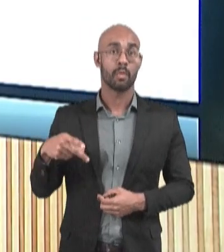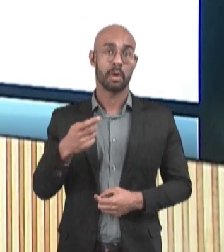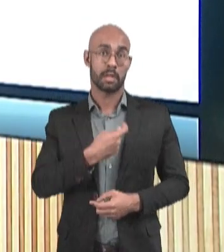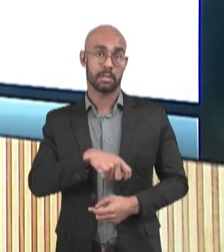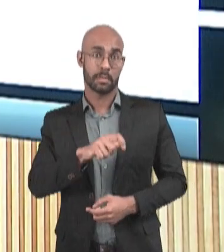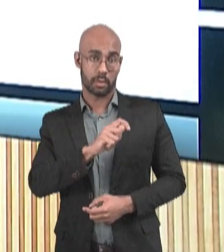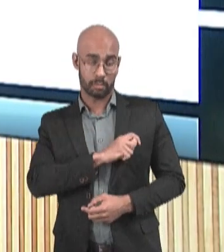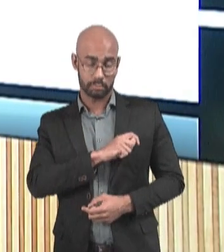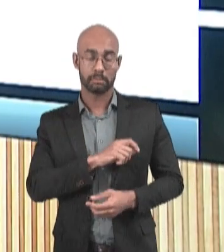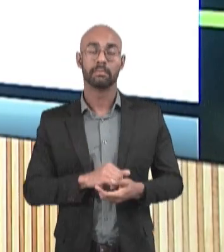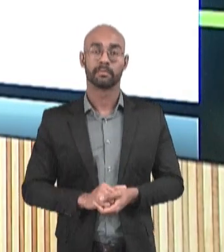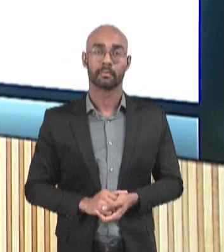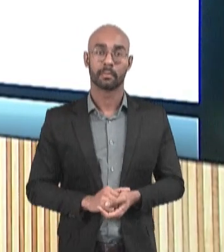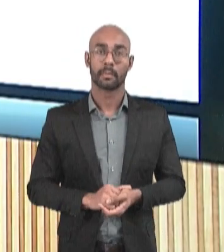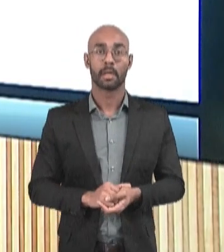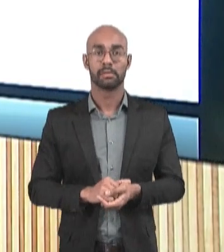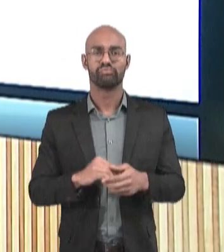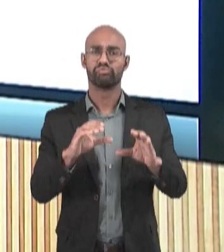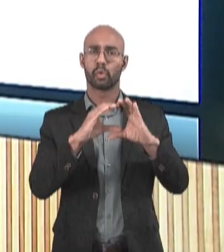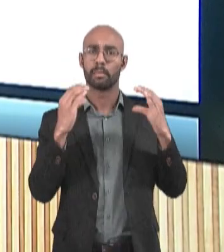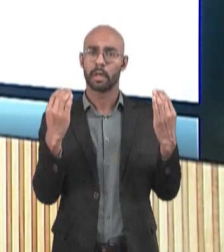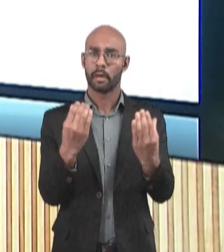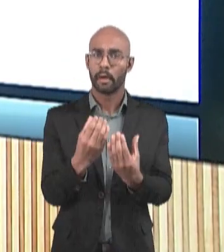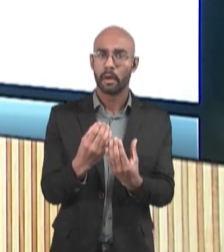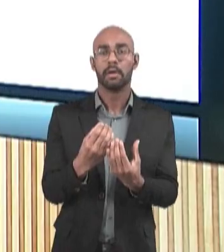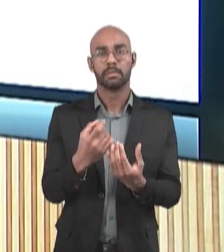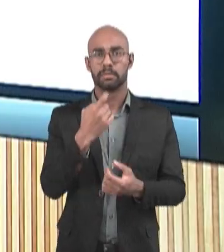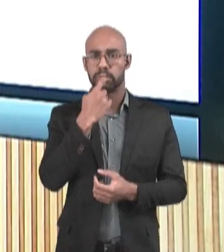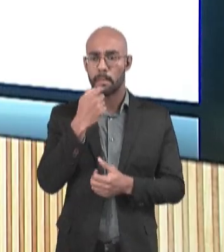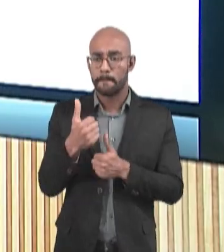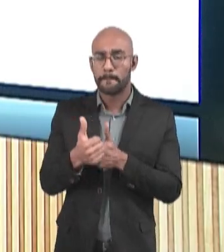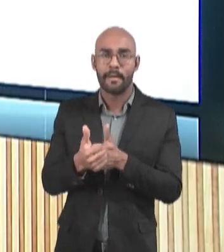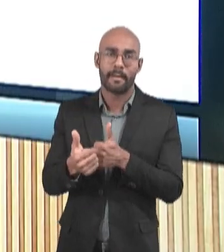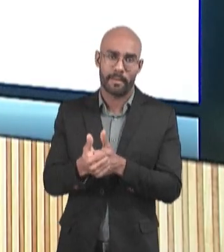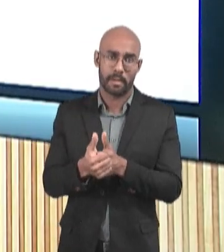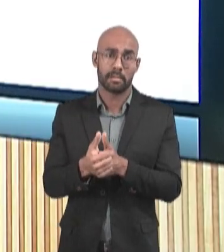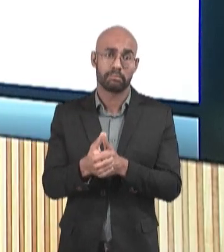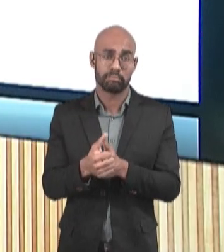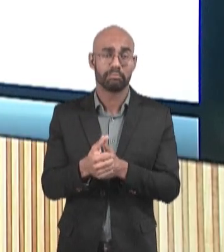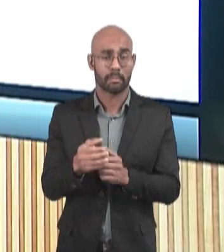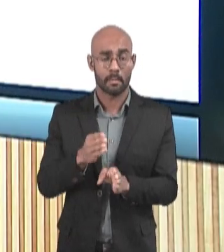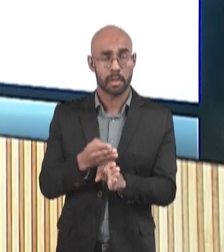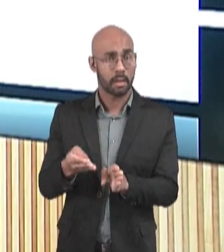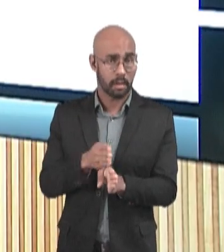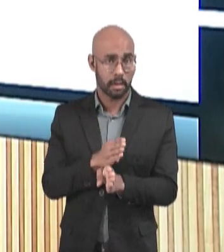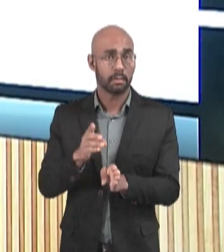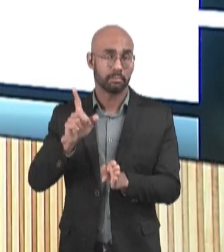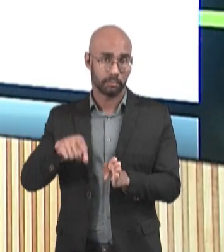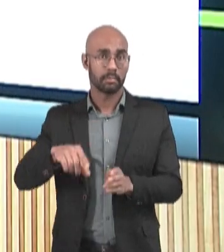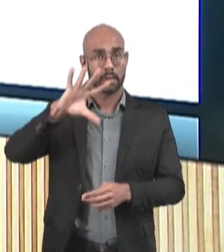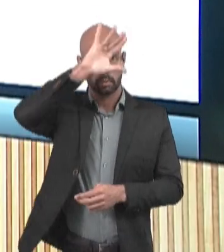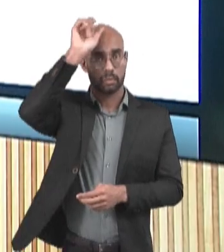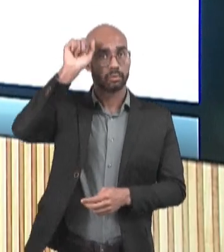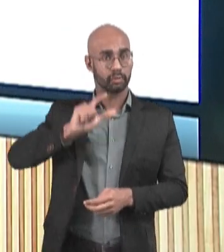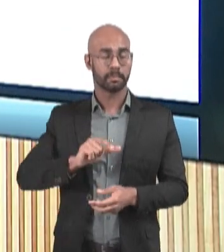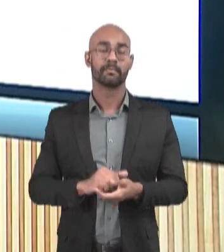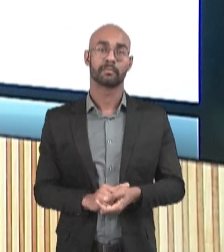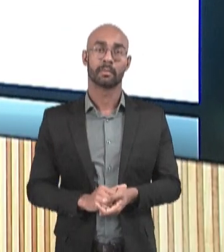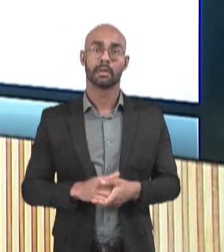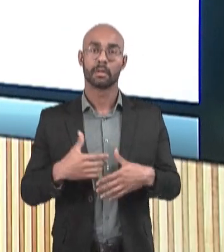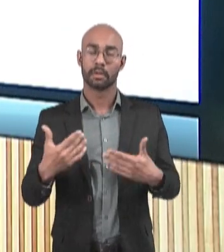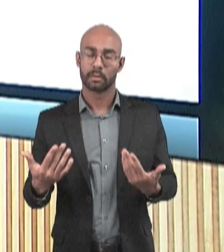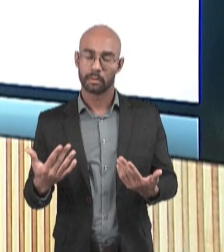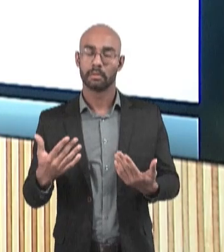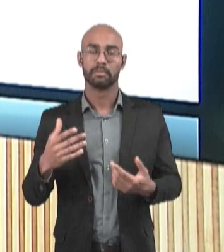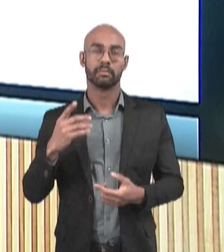são comunidades que estão muito presentes aqui em Mato Grosso do Sul, né? A intenção do deputado Roberto